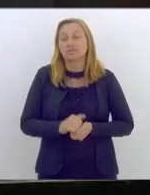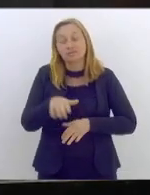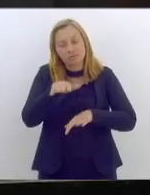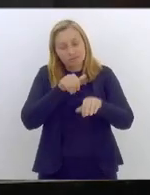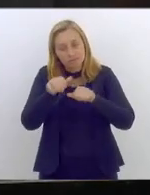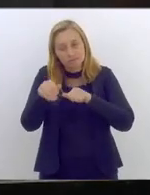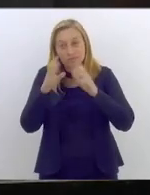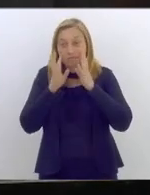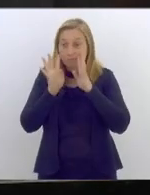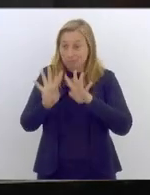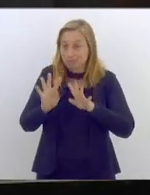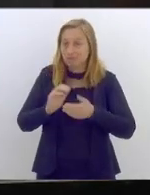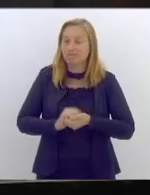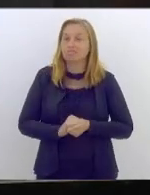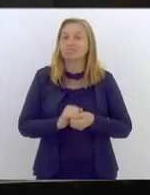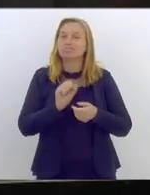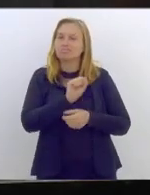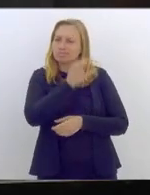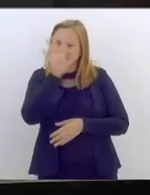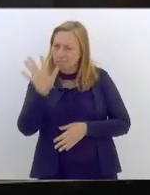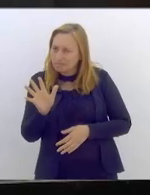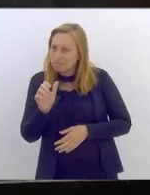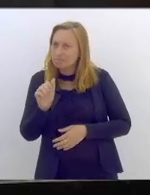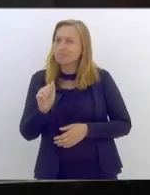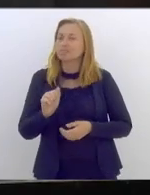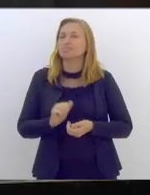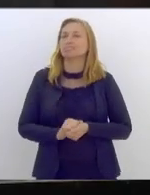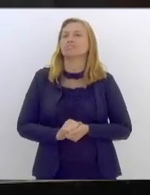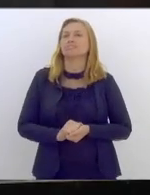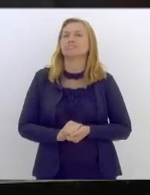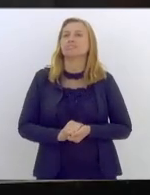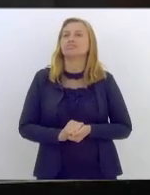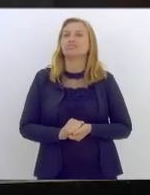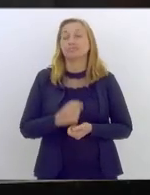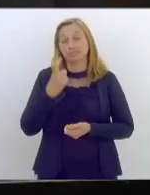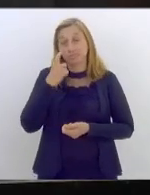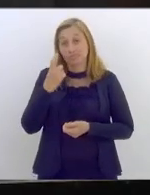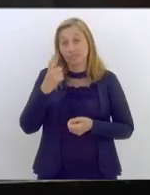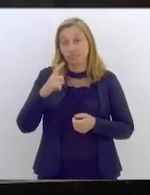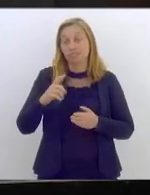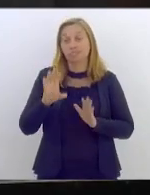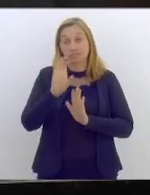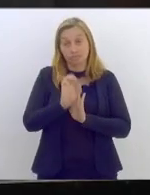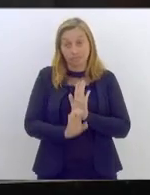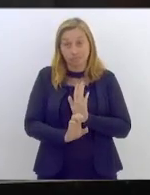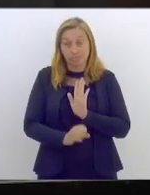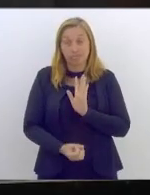chamando a atenção. Claro, estamos providenciando uma emenda